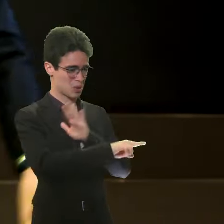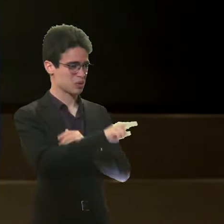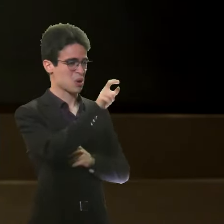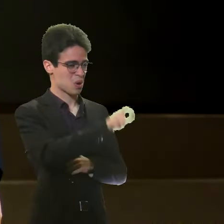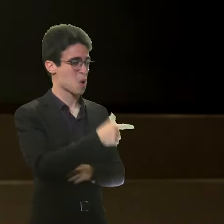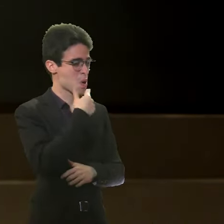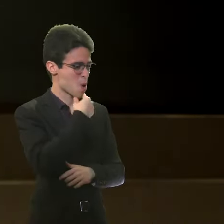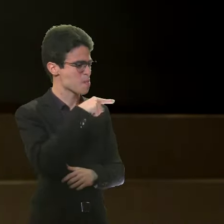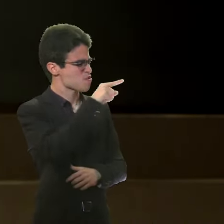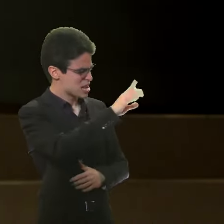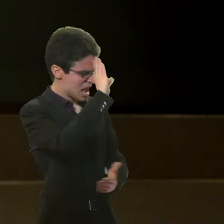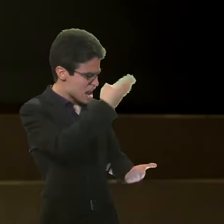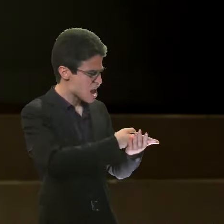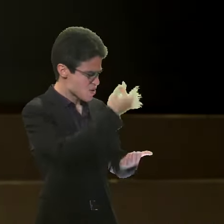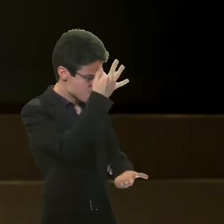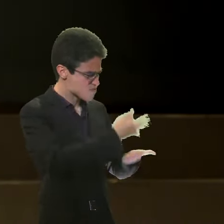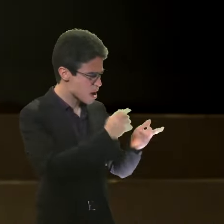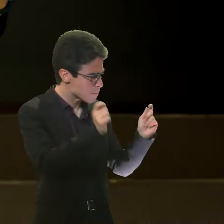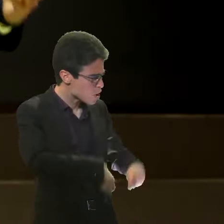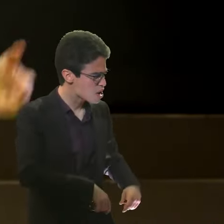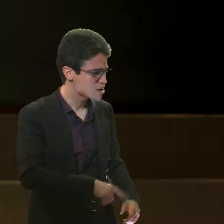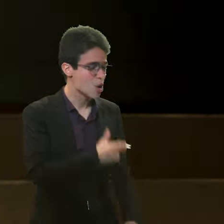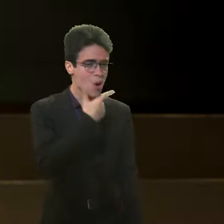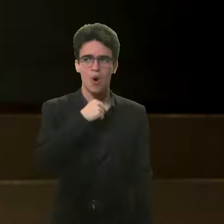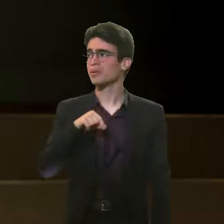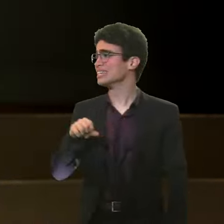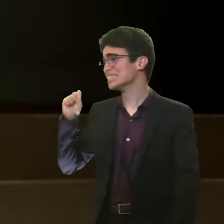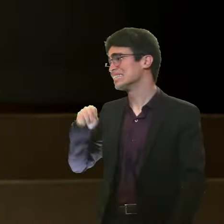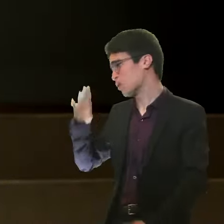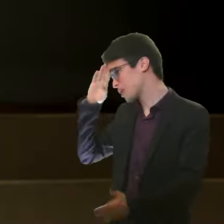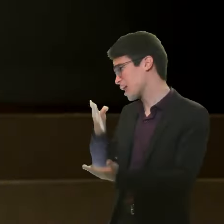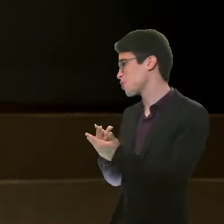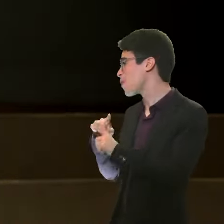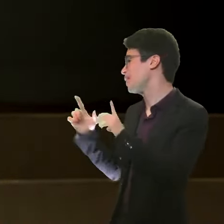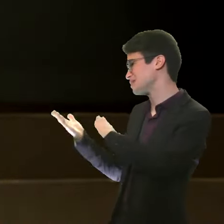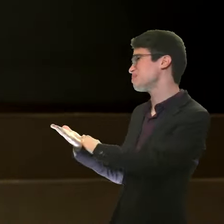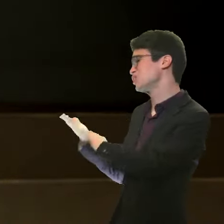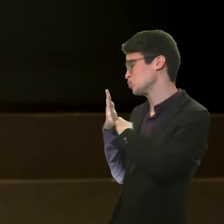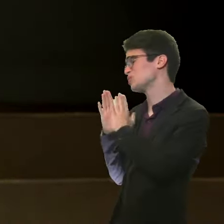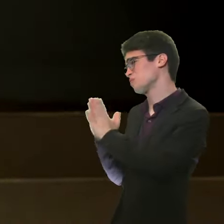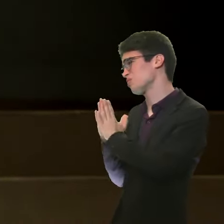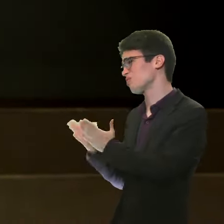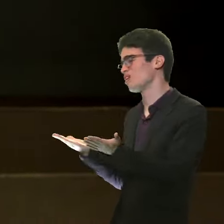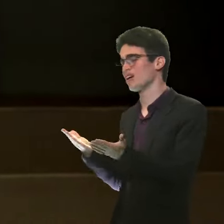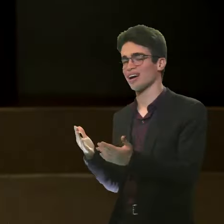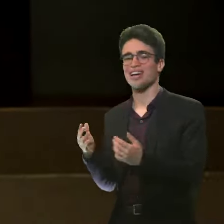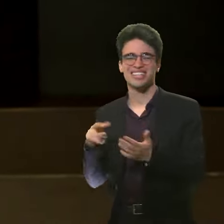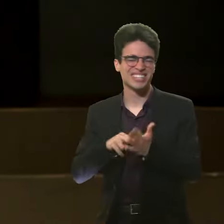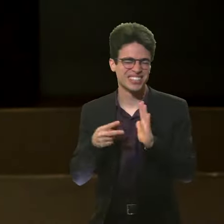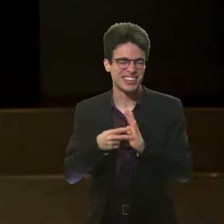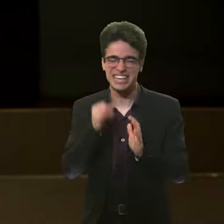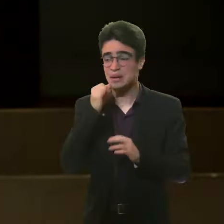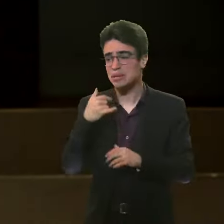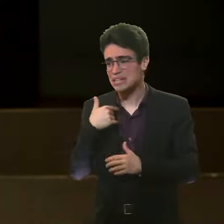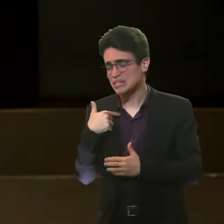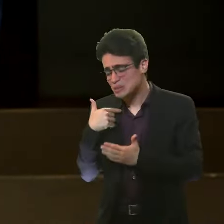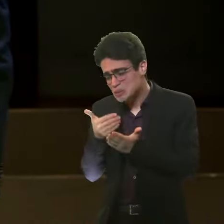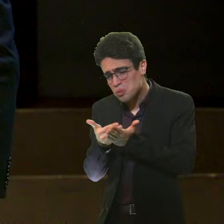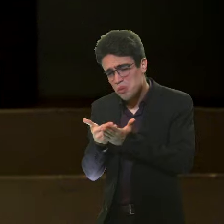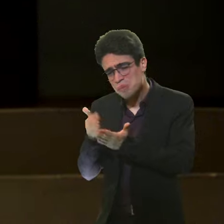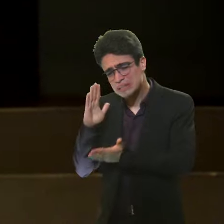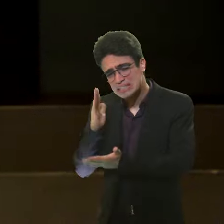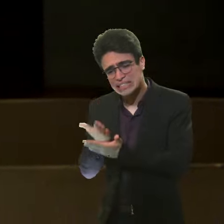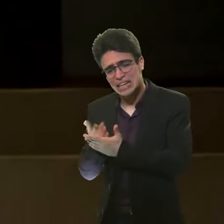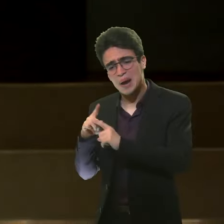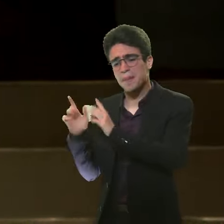minha incredulidade. Sinceridade. Olha, eu até quero crer, eu até estou começando a crer, mas dá uma forcinha,